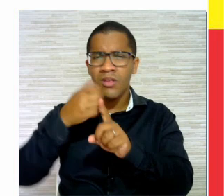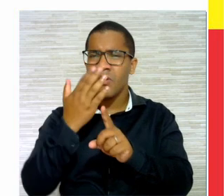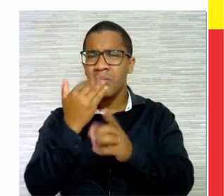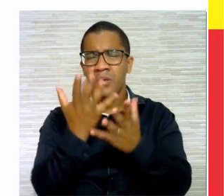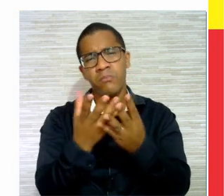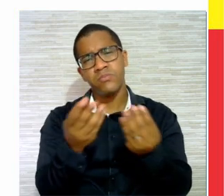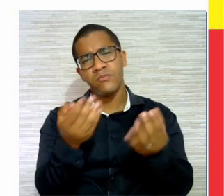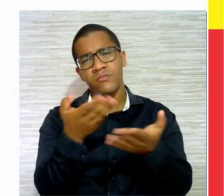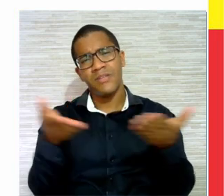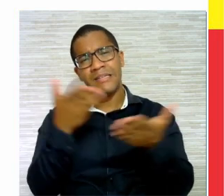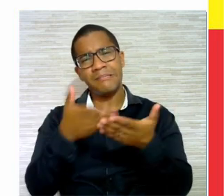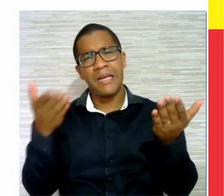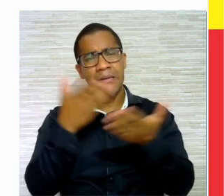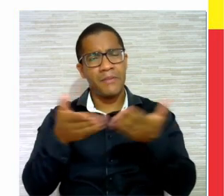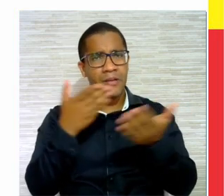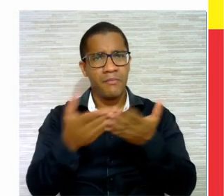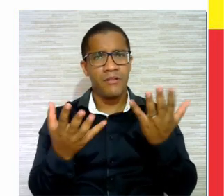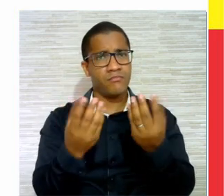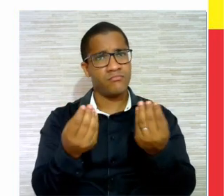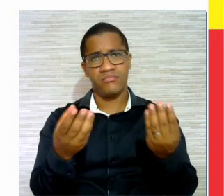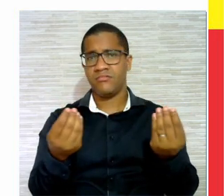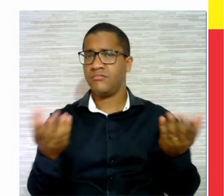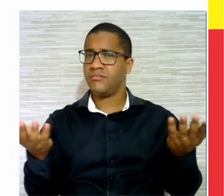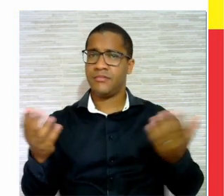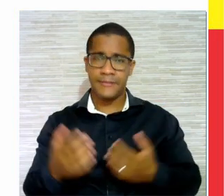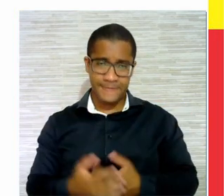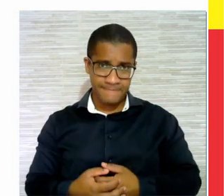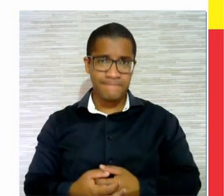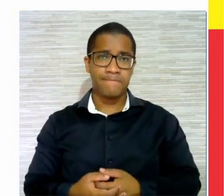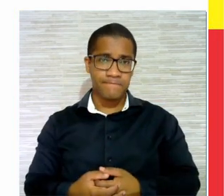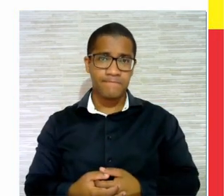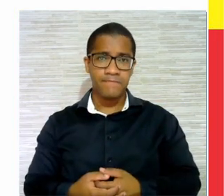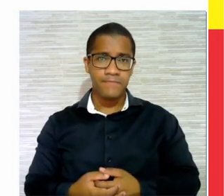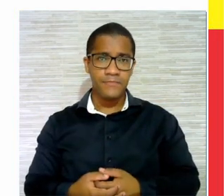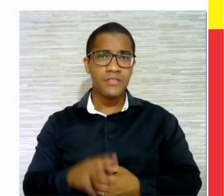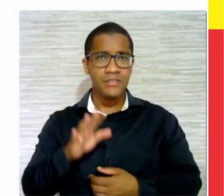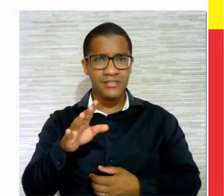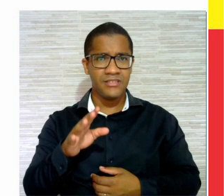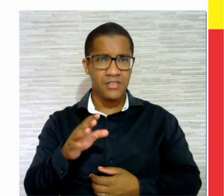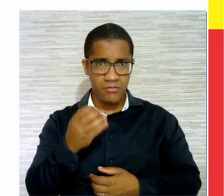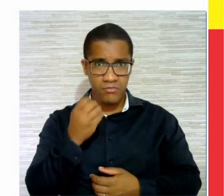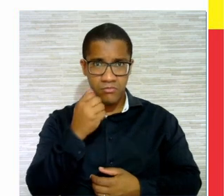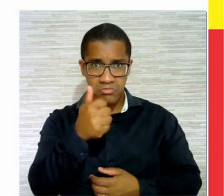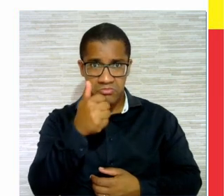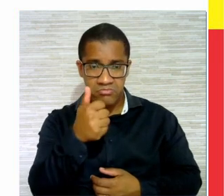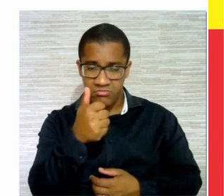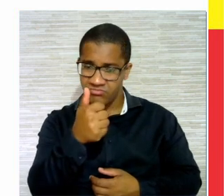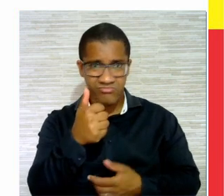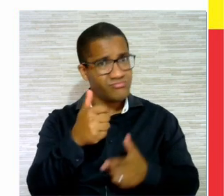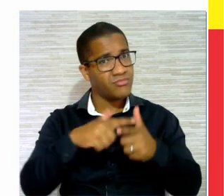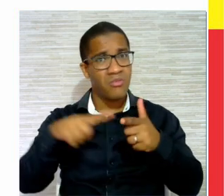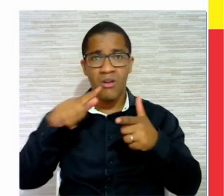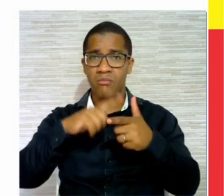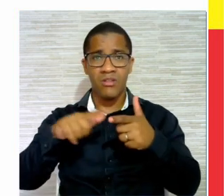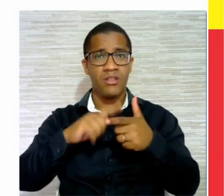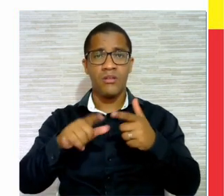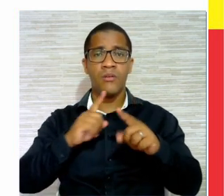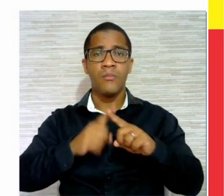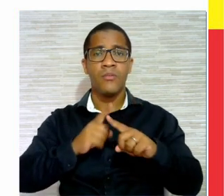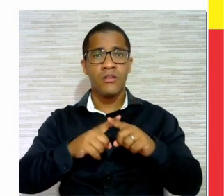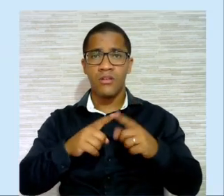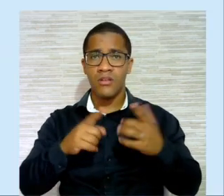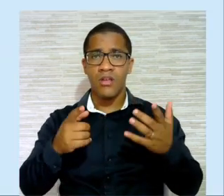desperdiçados uma quantidade absurda de alimentos em nosso país. E isso é um problema seríssimo, tá,